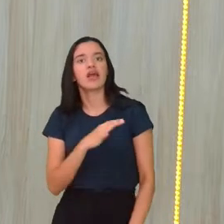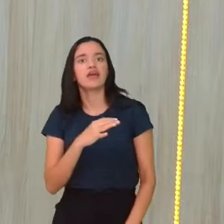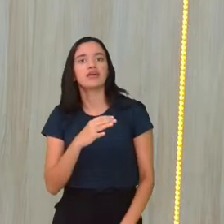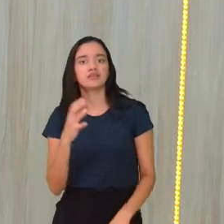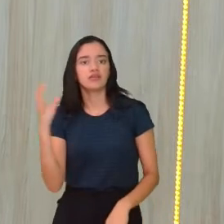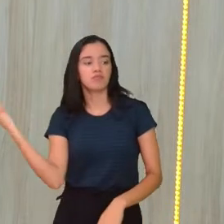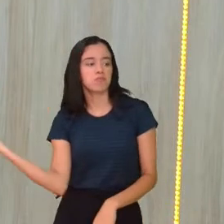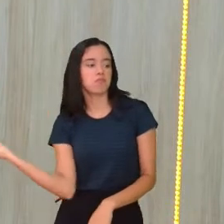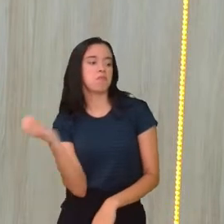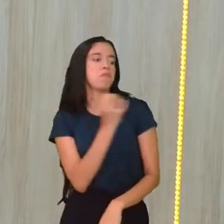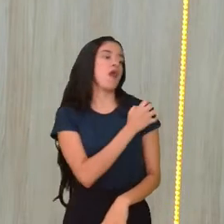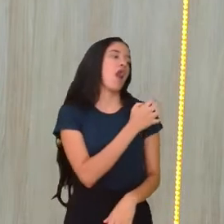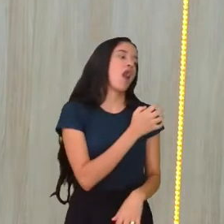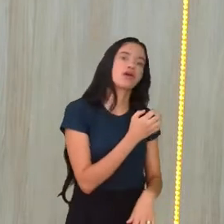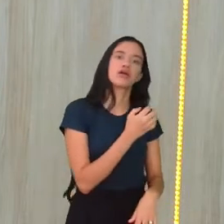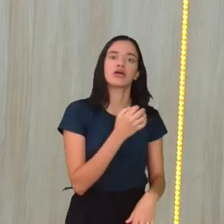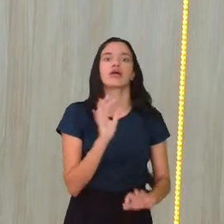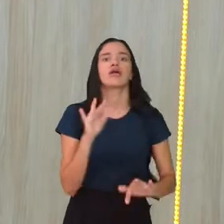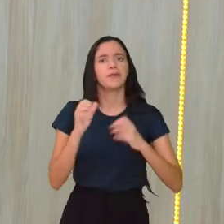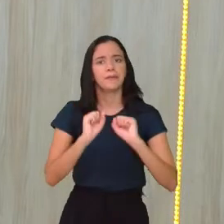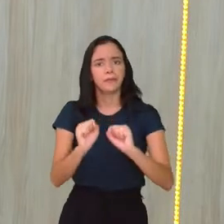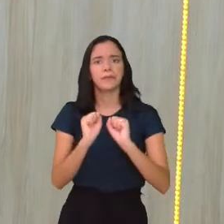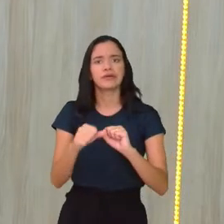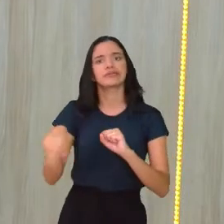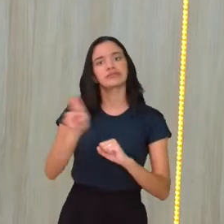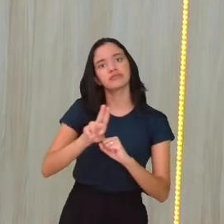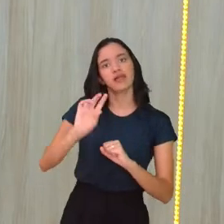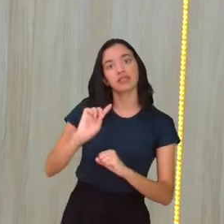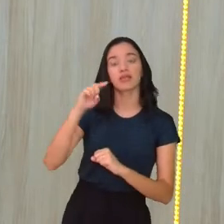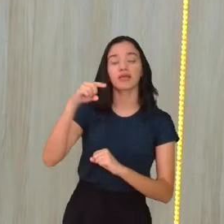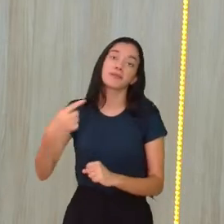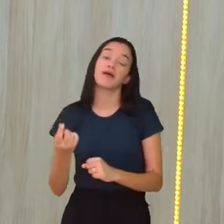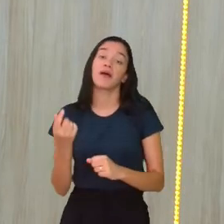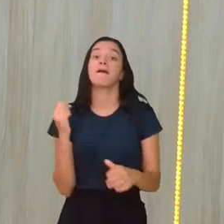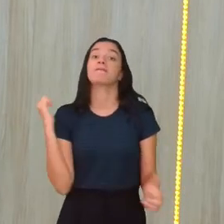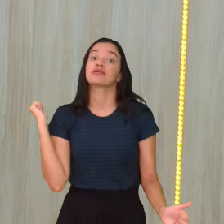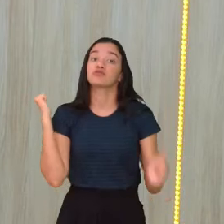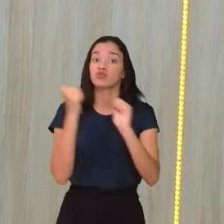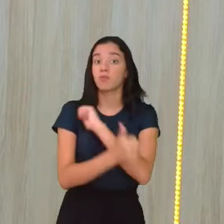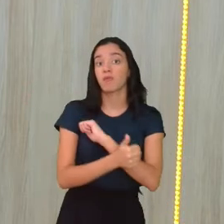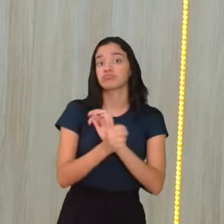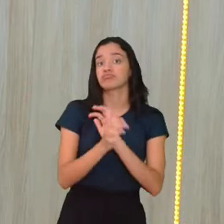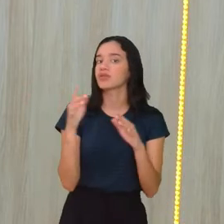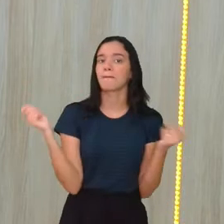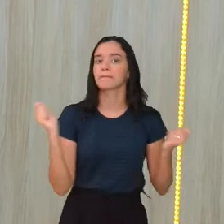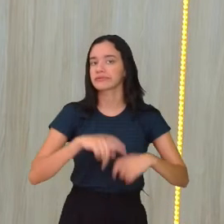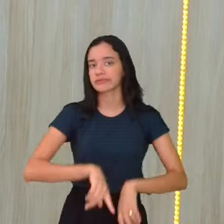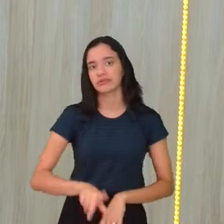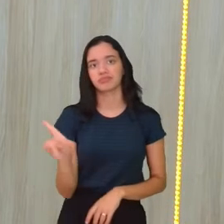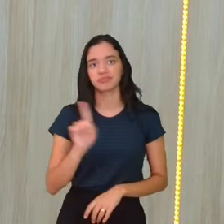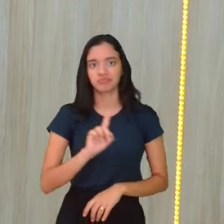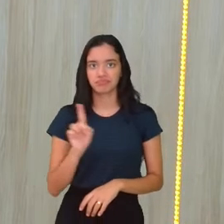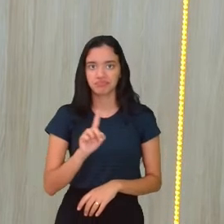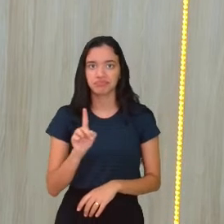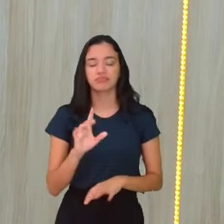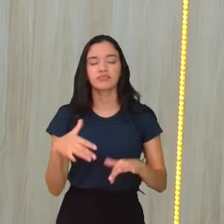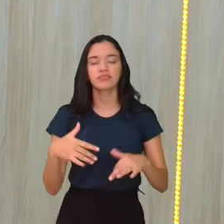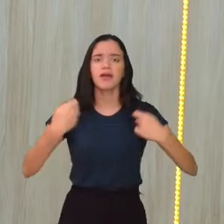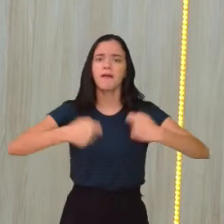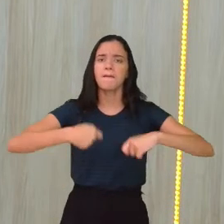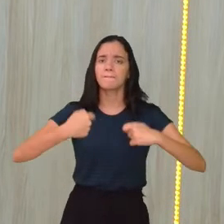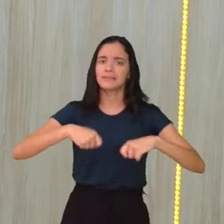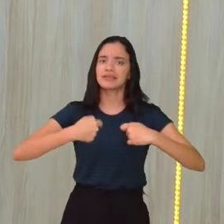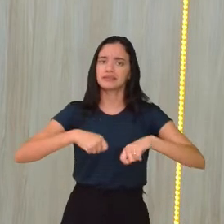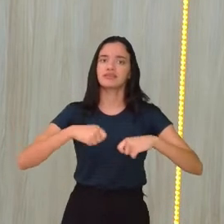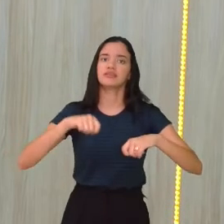ninguém passar, né? Ou pode ser usado depois. No esporte a gente não tem essa possibilidade. Os times precisam ter lá